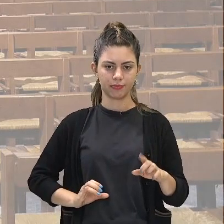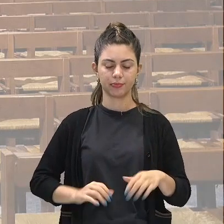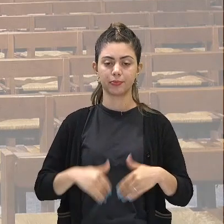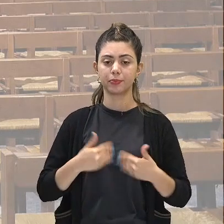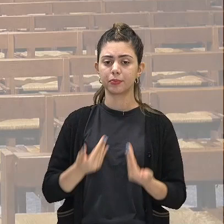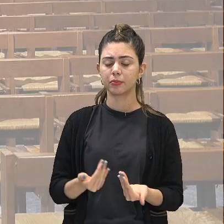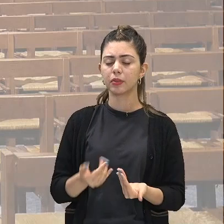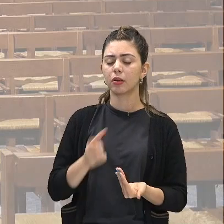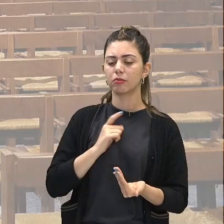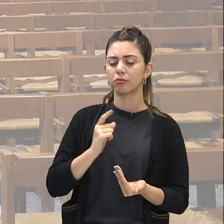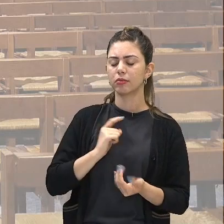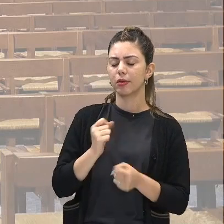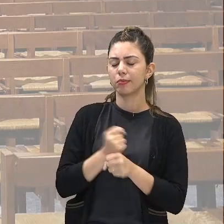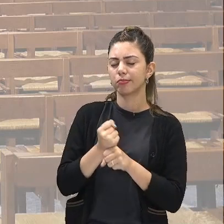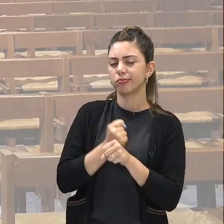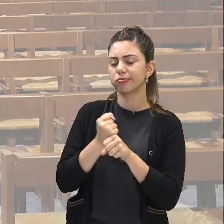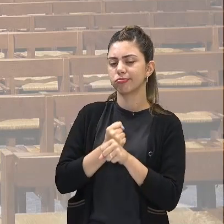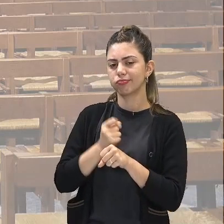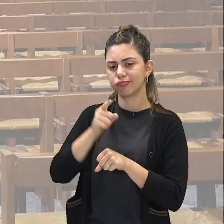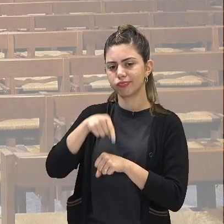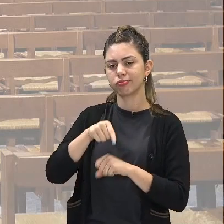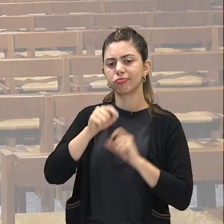aula.